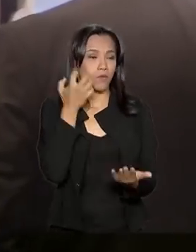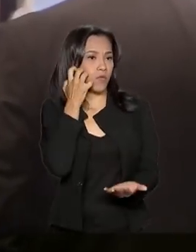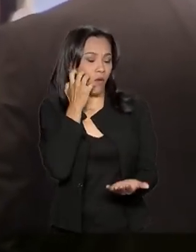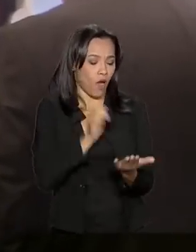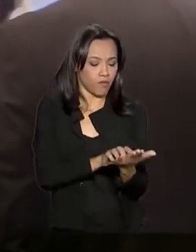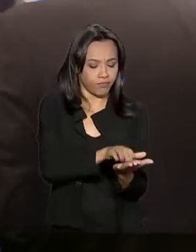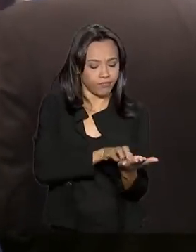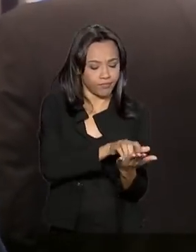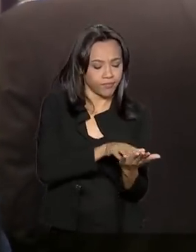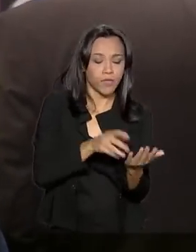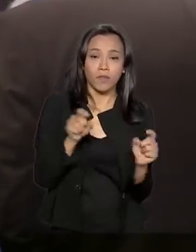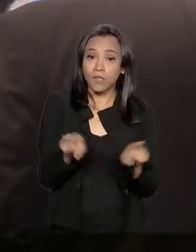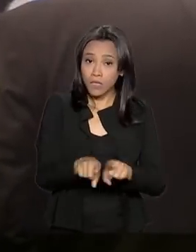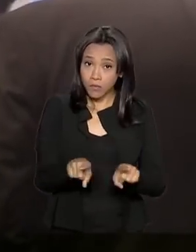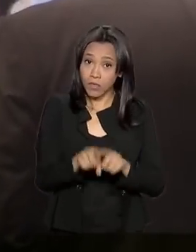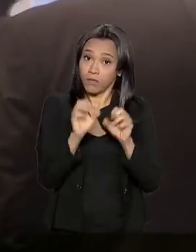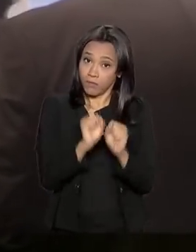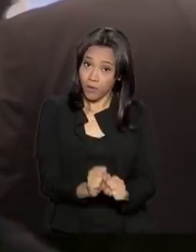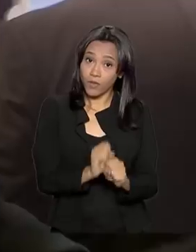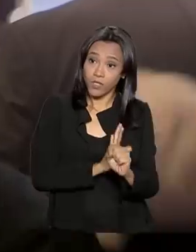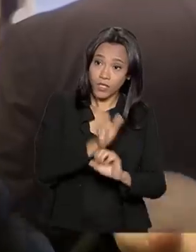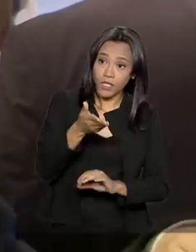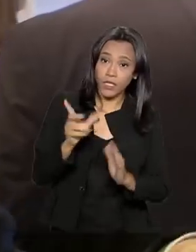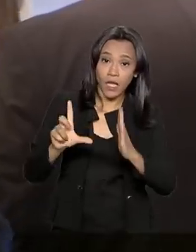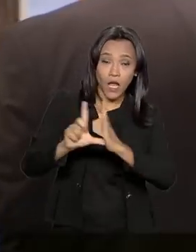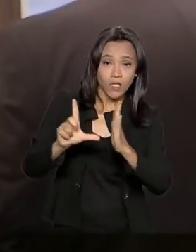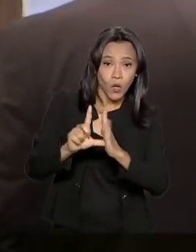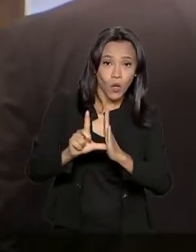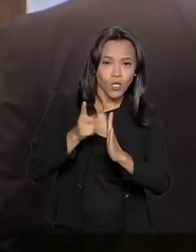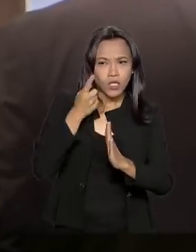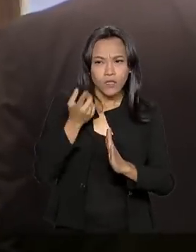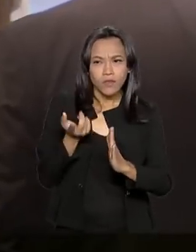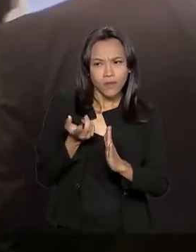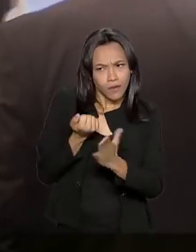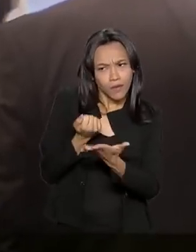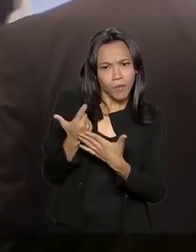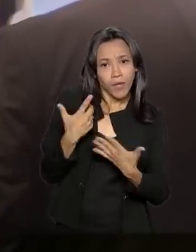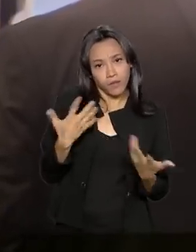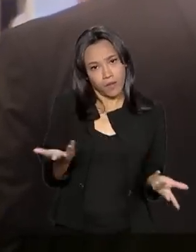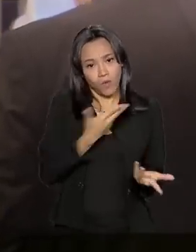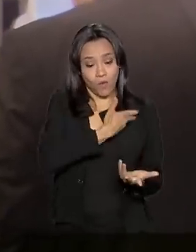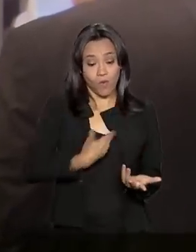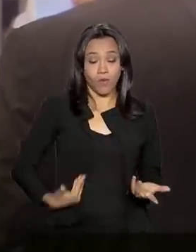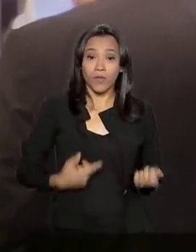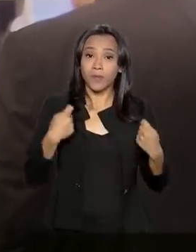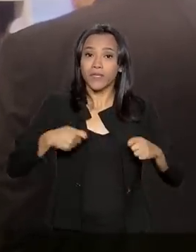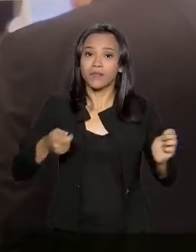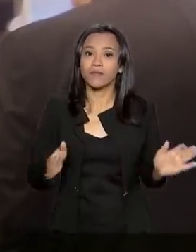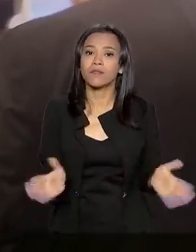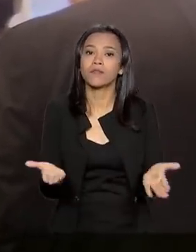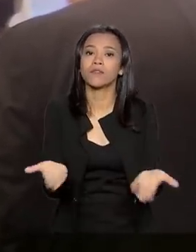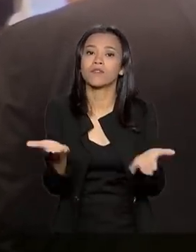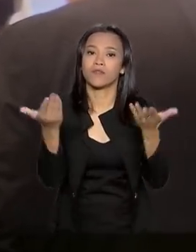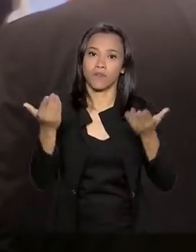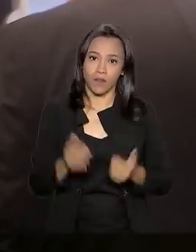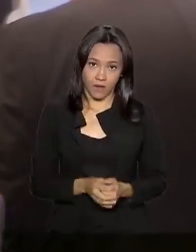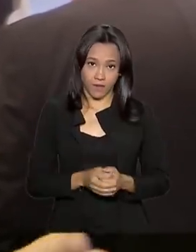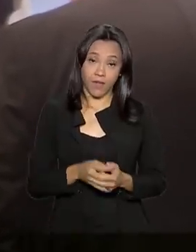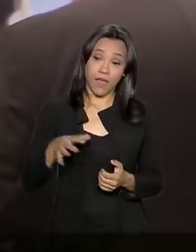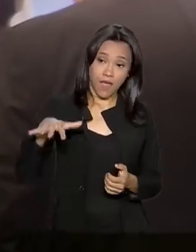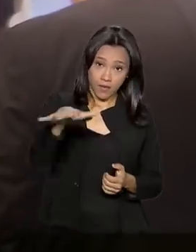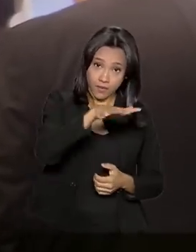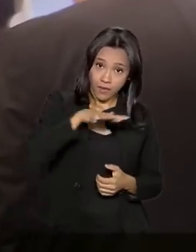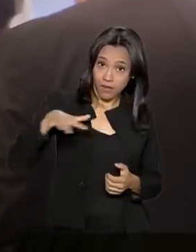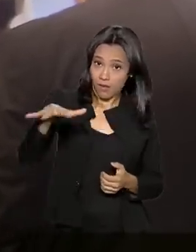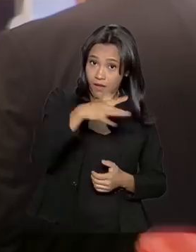ter uma experiência moderna, diferente nas lojas e também remotamente. Então, acho que o governo precisa incentivar e está incentivando esse